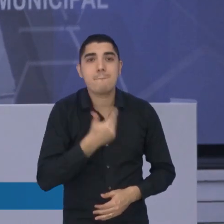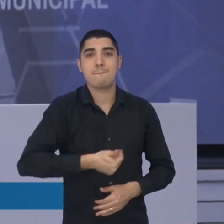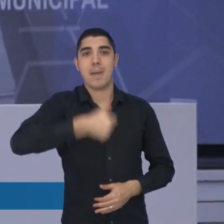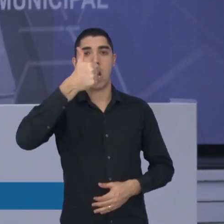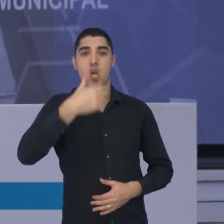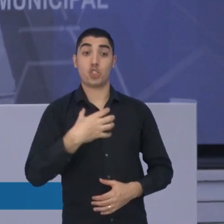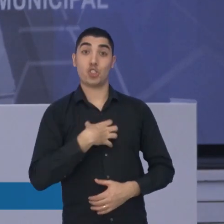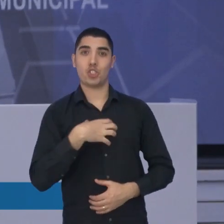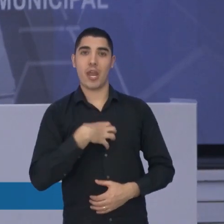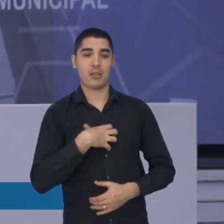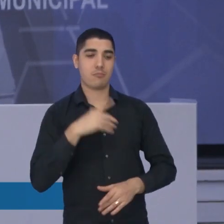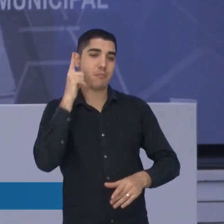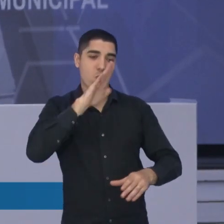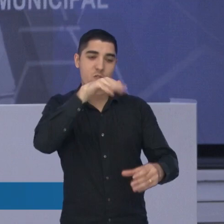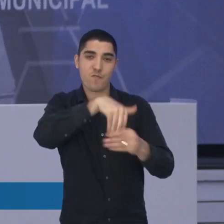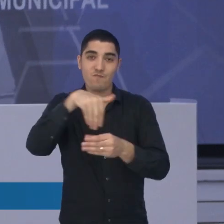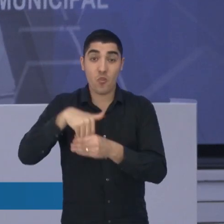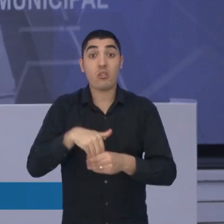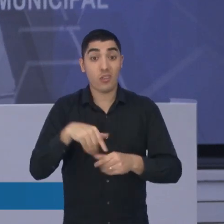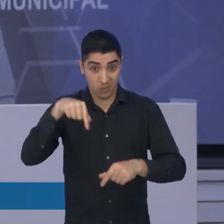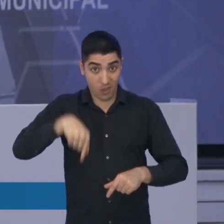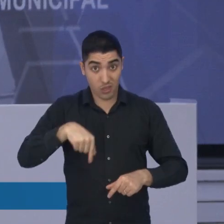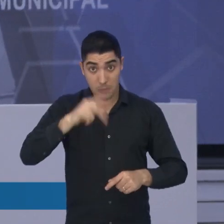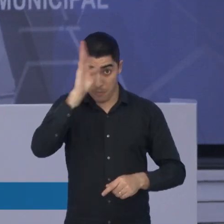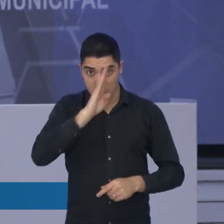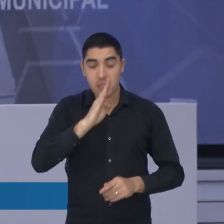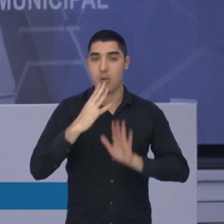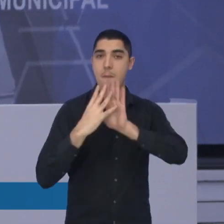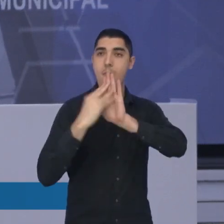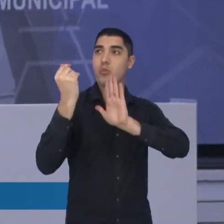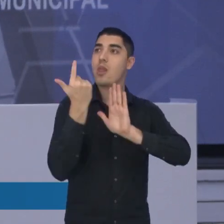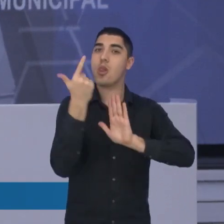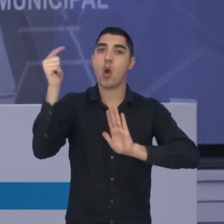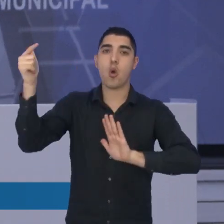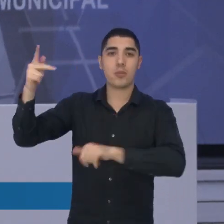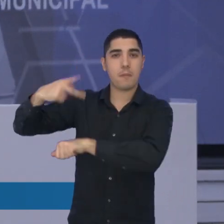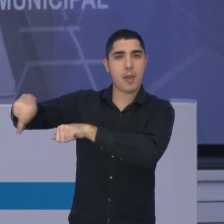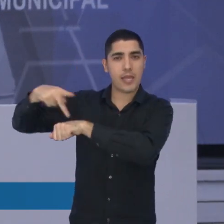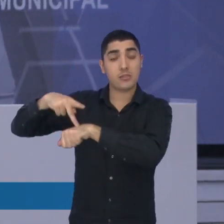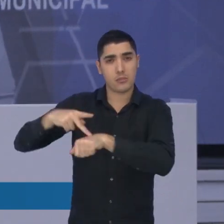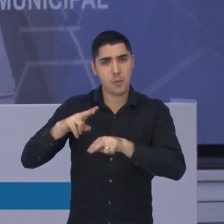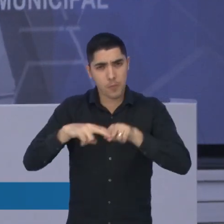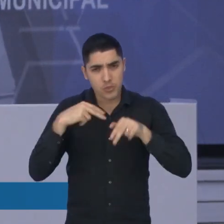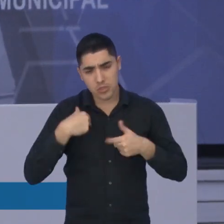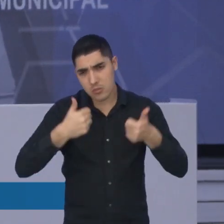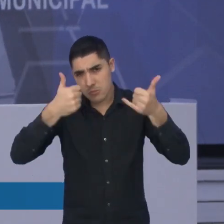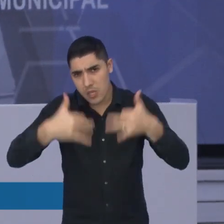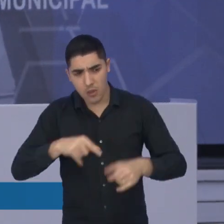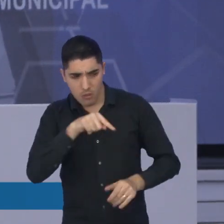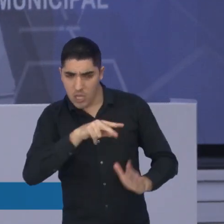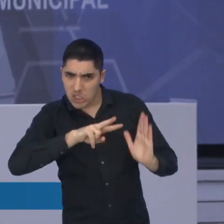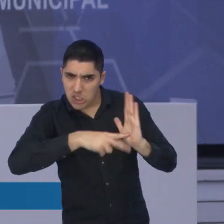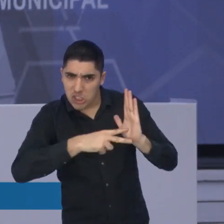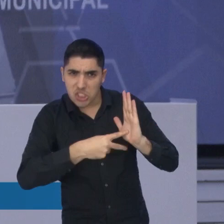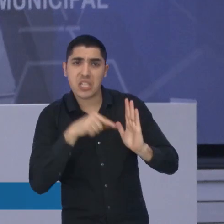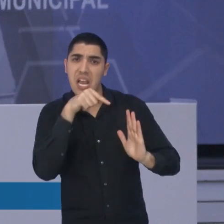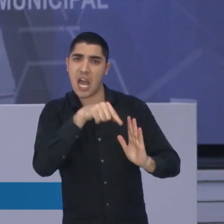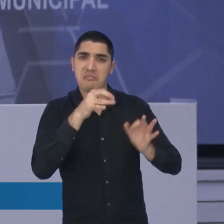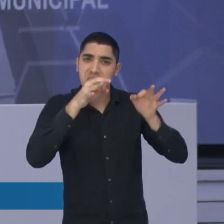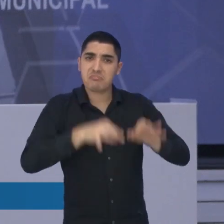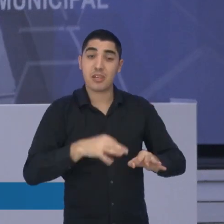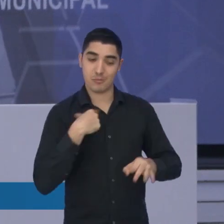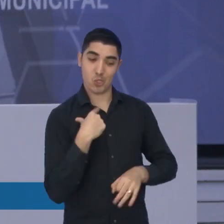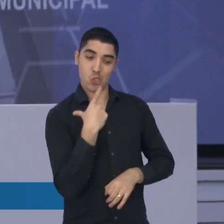possível. E ainda somos modelo para o mundo. E quando eu digo que o sindicato acertou em quem pedir para contar a história da urna eletrônica,